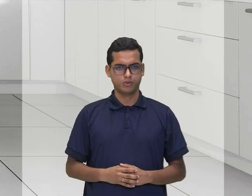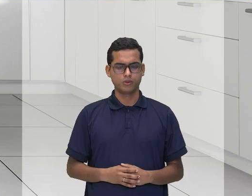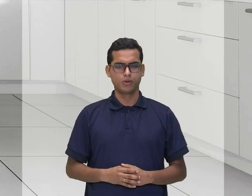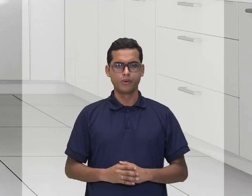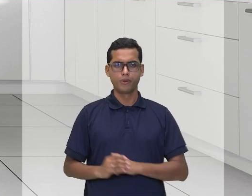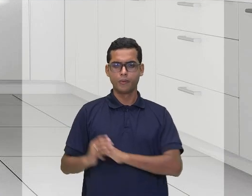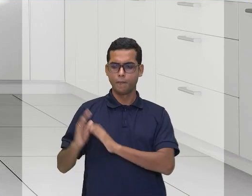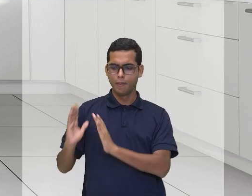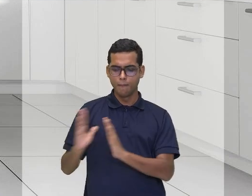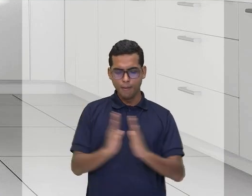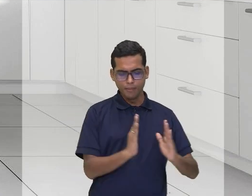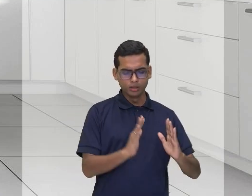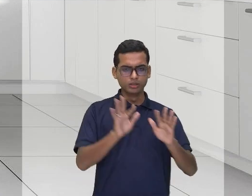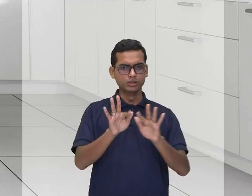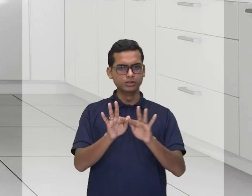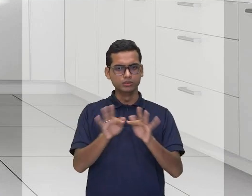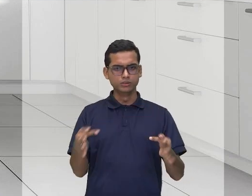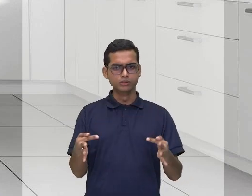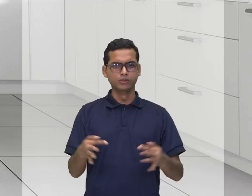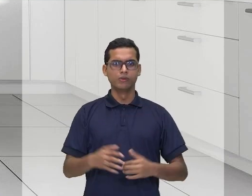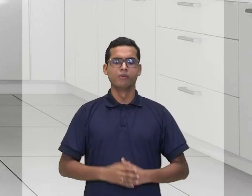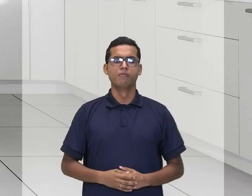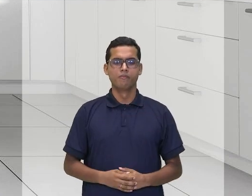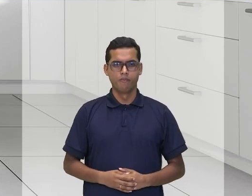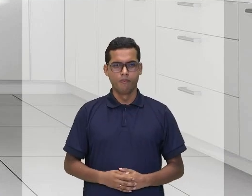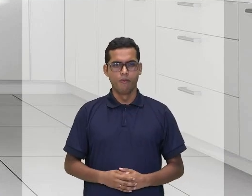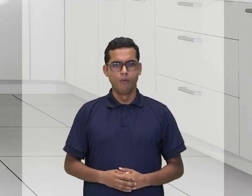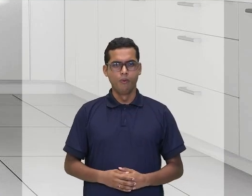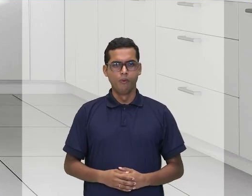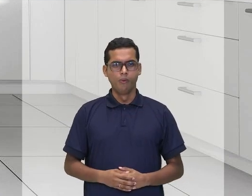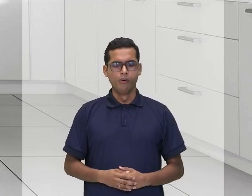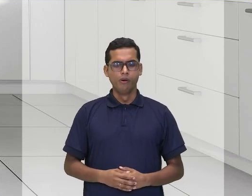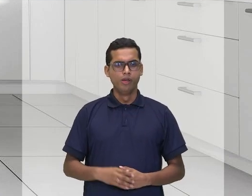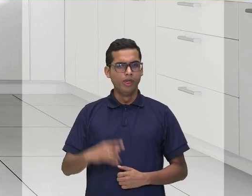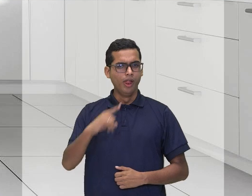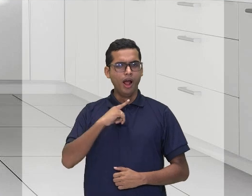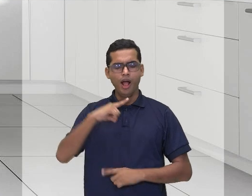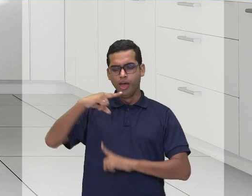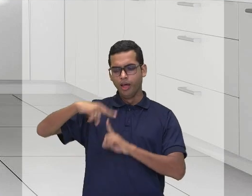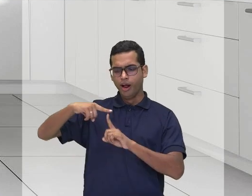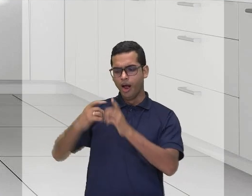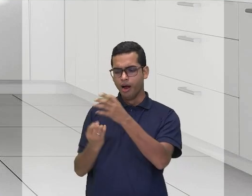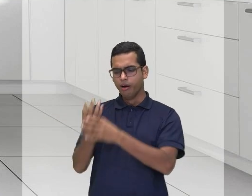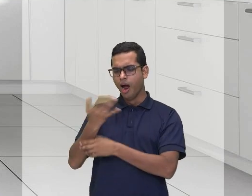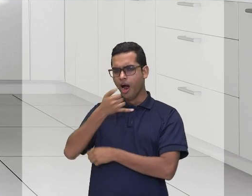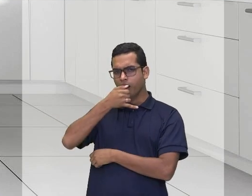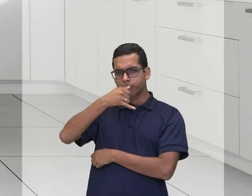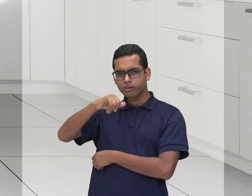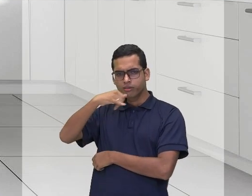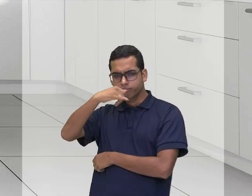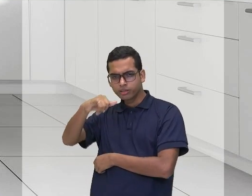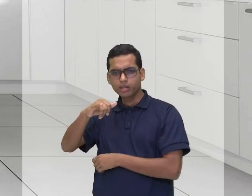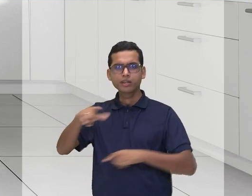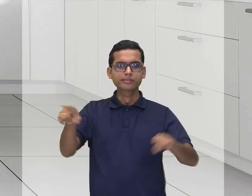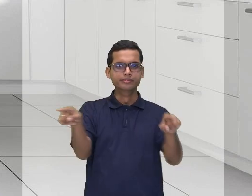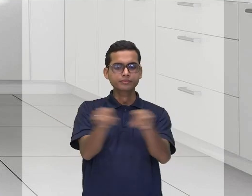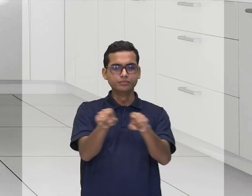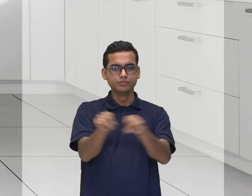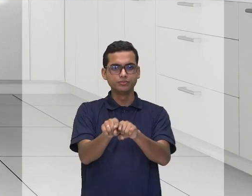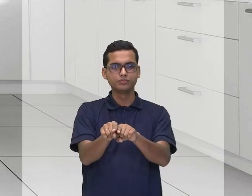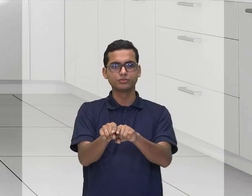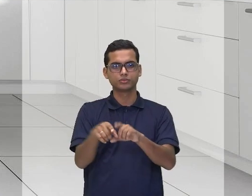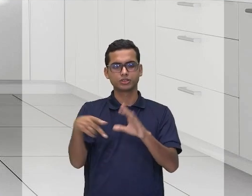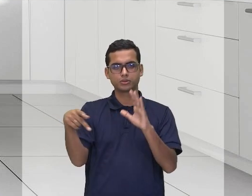etapas simples. Nós vamos ter a fonte de energia, vamos ter um circuito